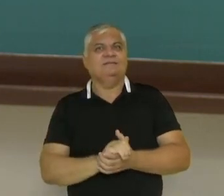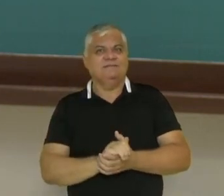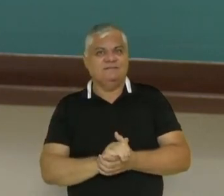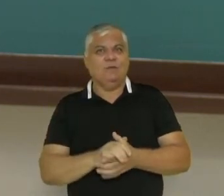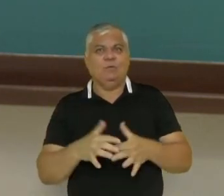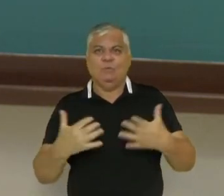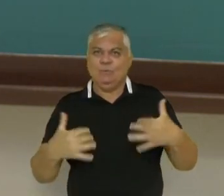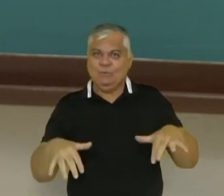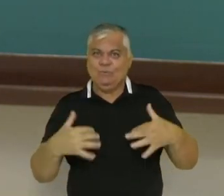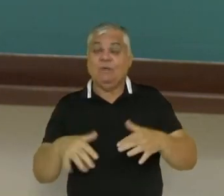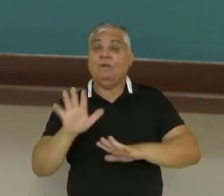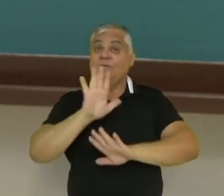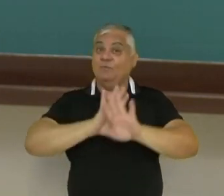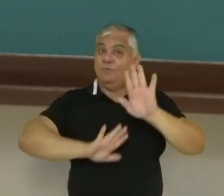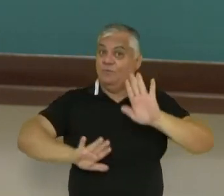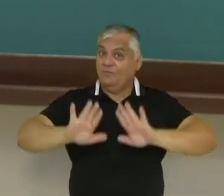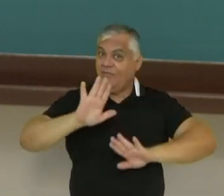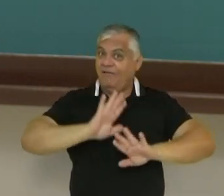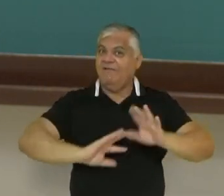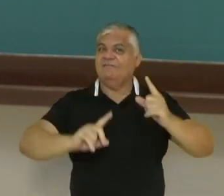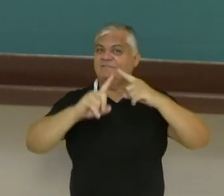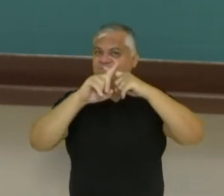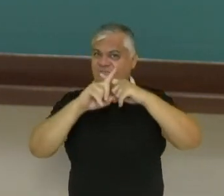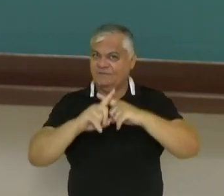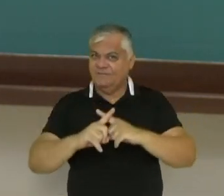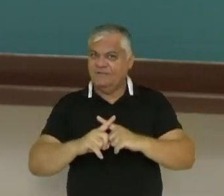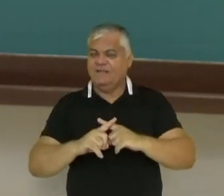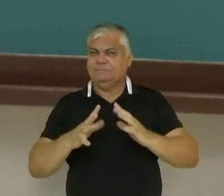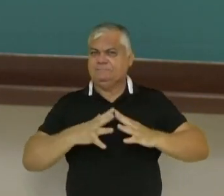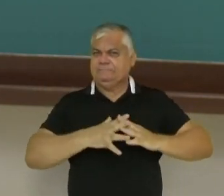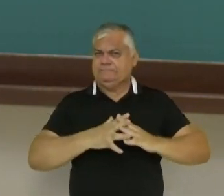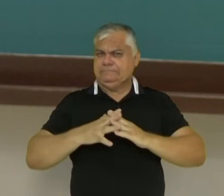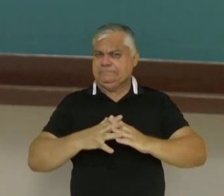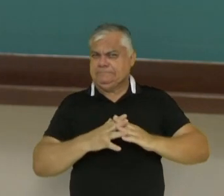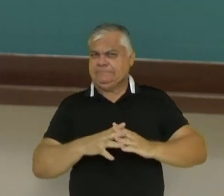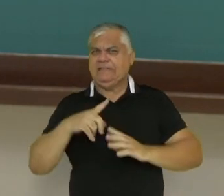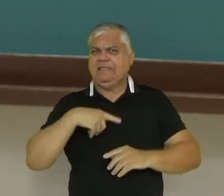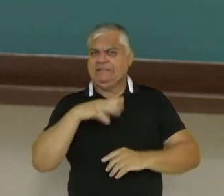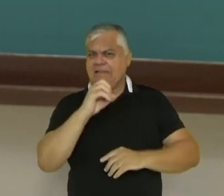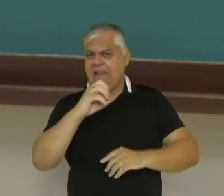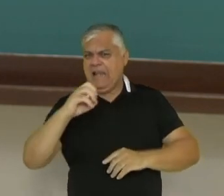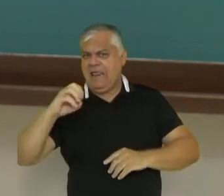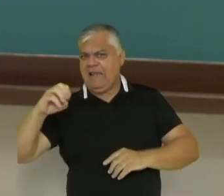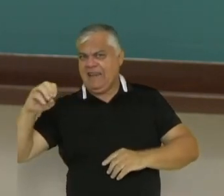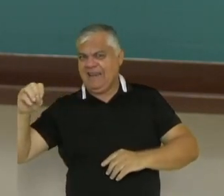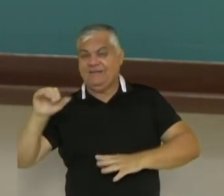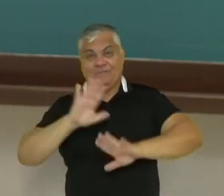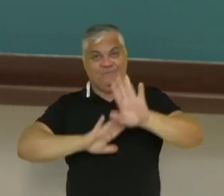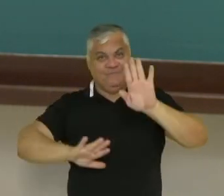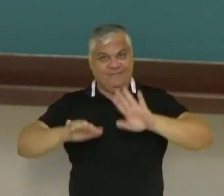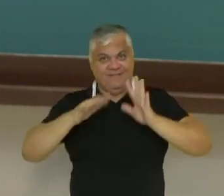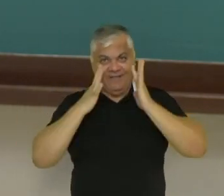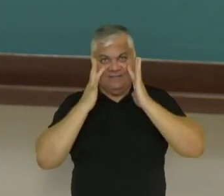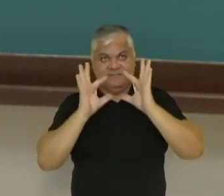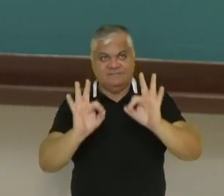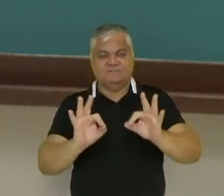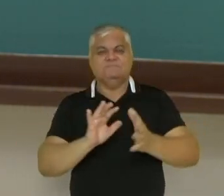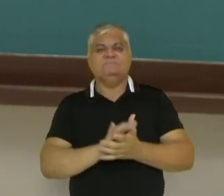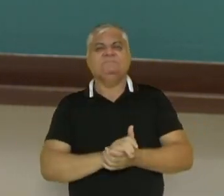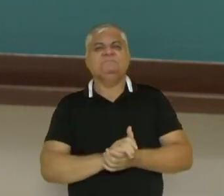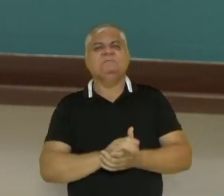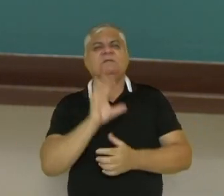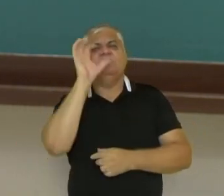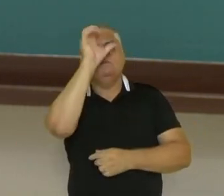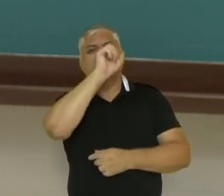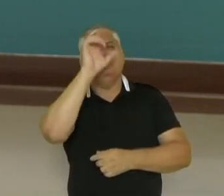toneladas. Cuidado na hora de multiplicar para não se atrapalhar com tanto zero, né? Sempre muita atenção. O que